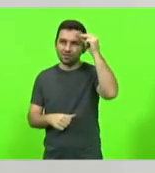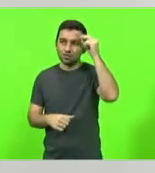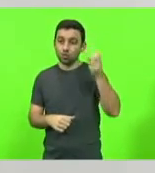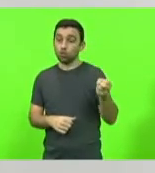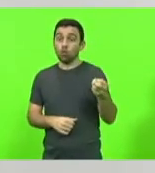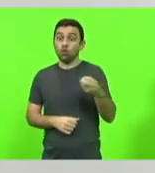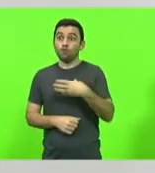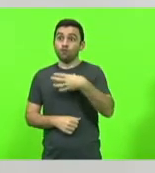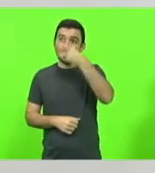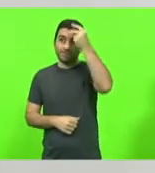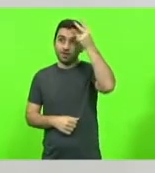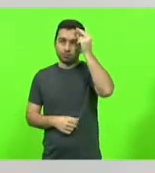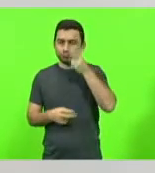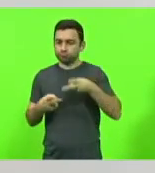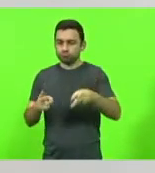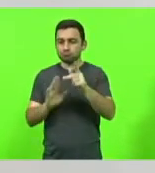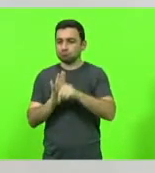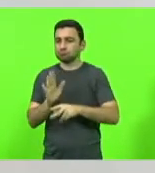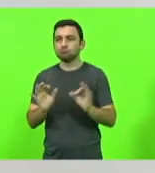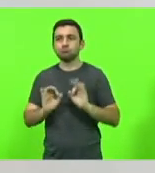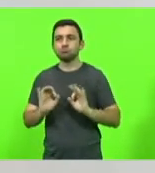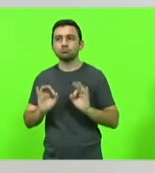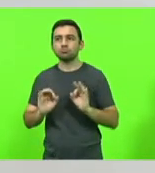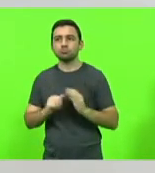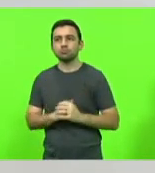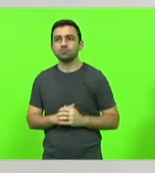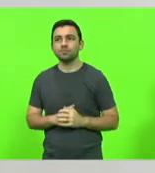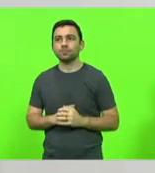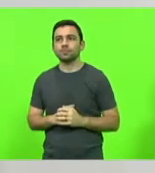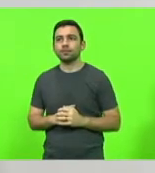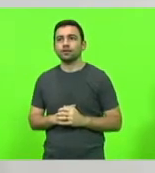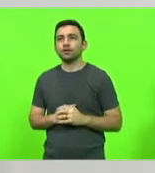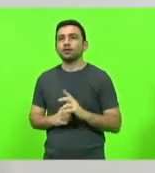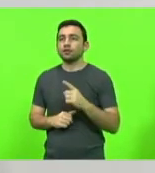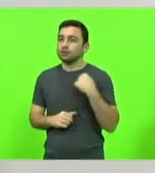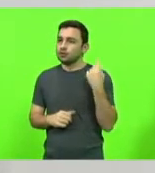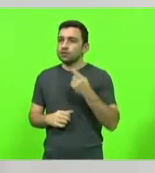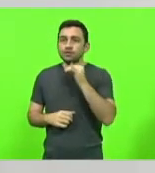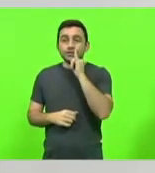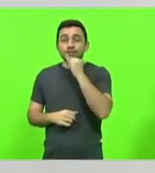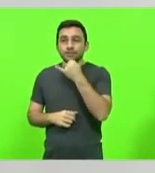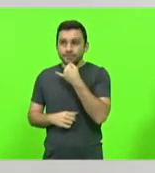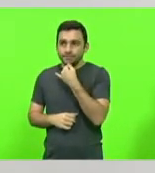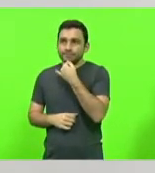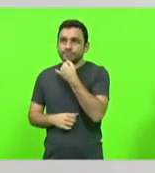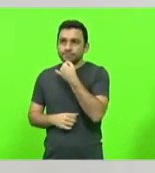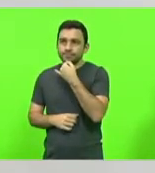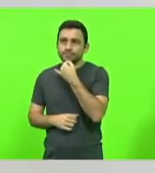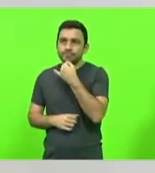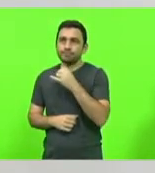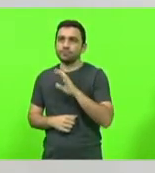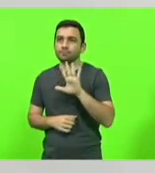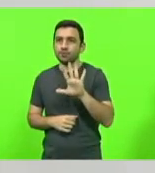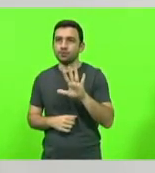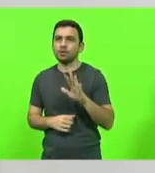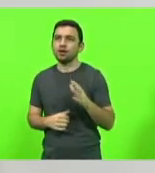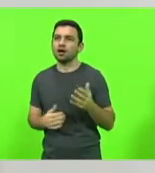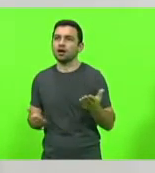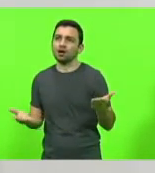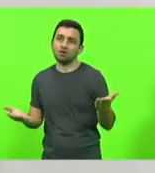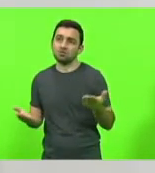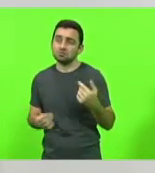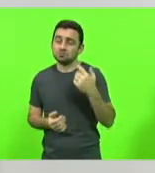deu continuidade ao projeto. Então, a gente fica triste, mas com essa... Não se sabe a